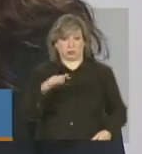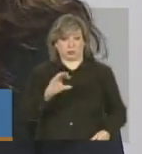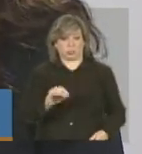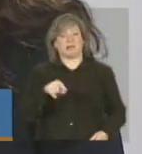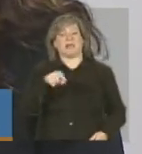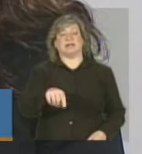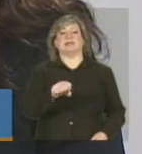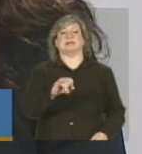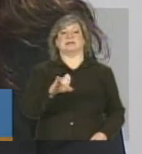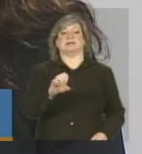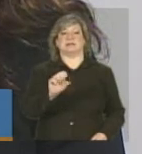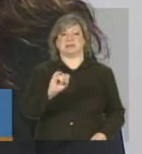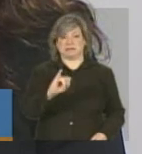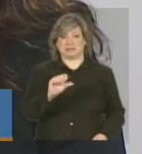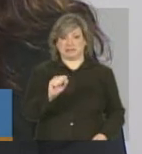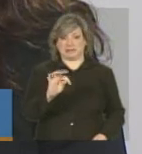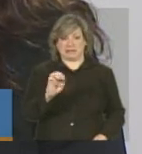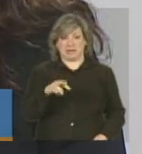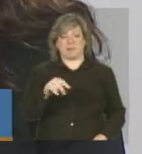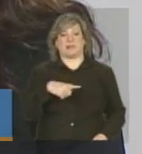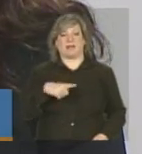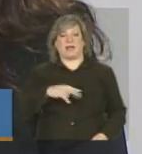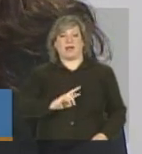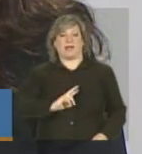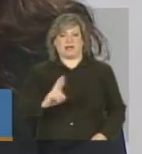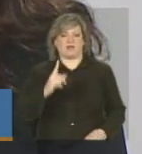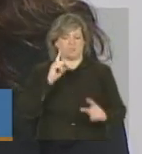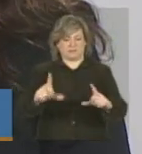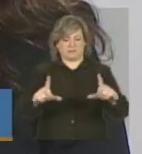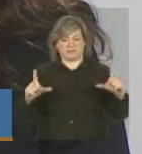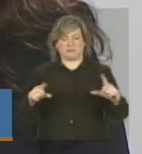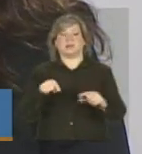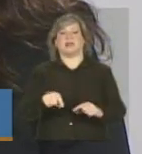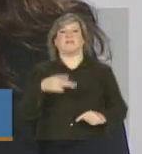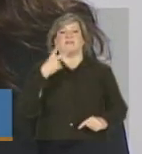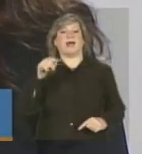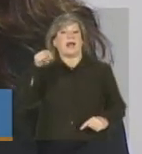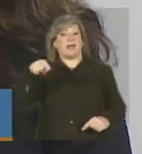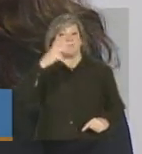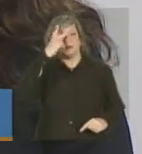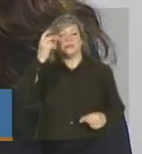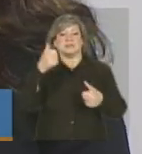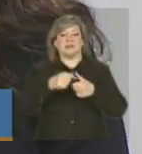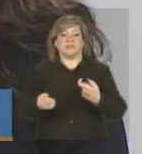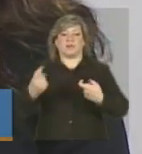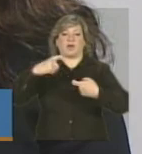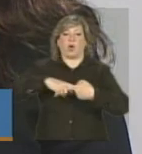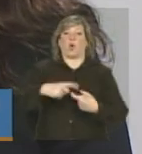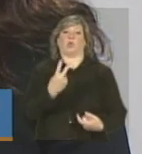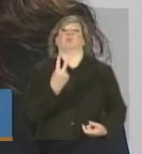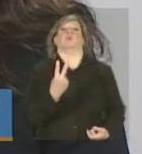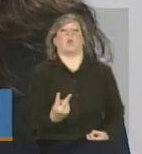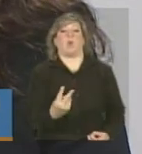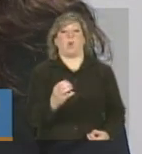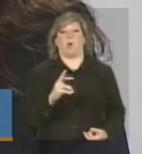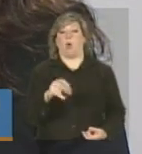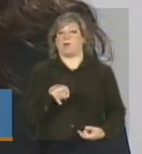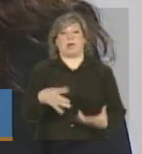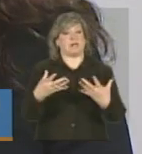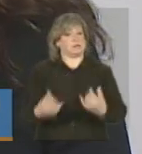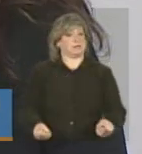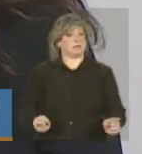uma mensagem de que aquela pessoa está vinculada a dois órgãos e isso não é